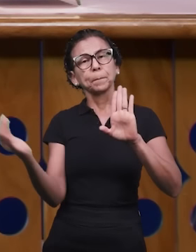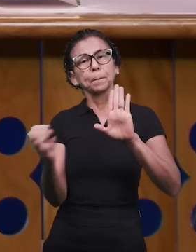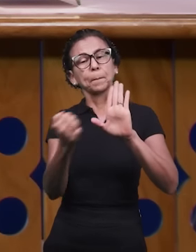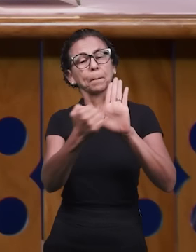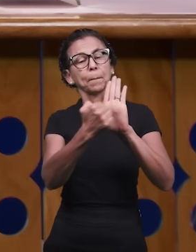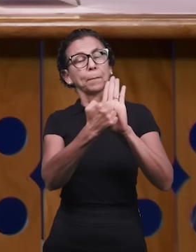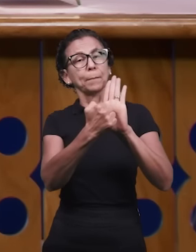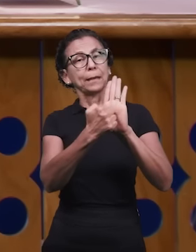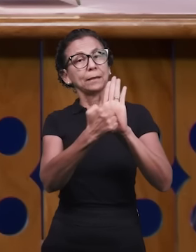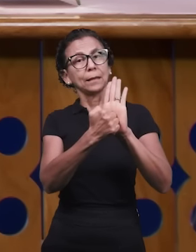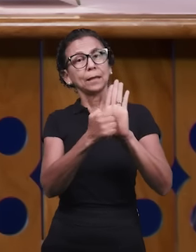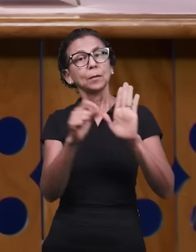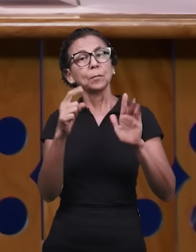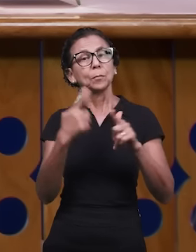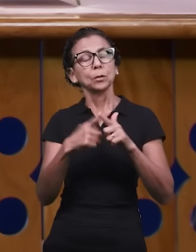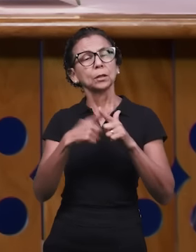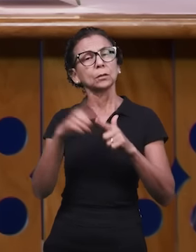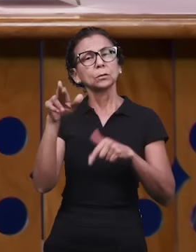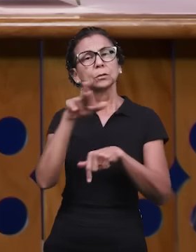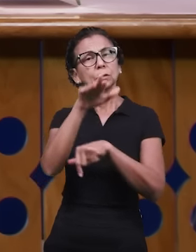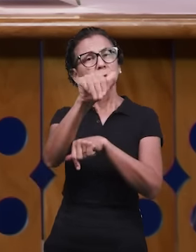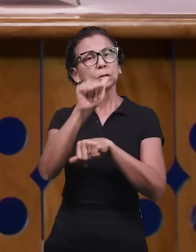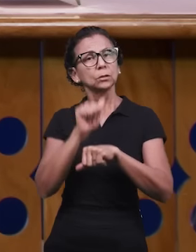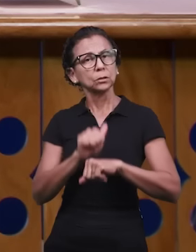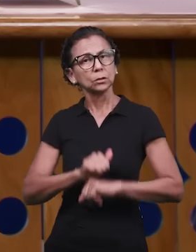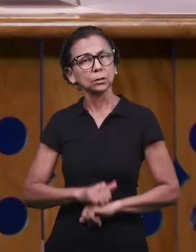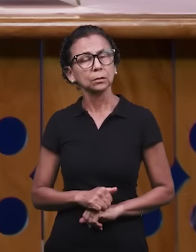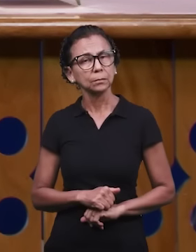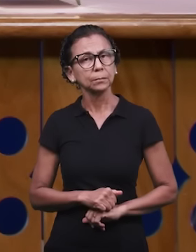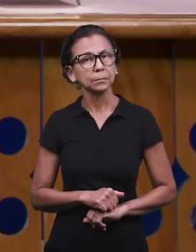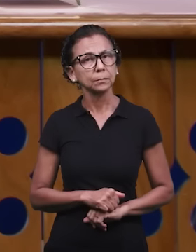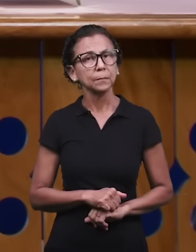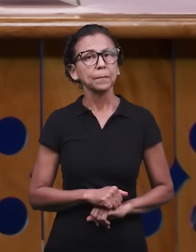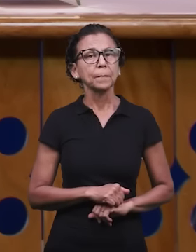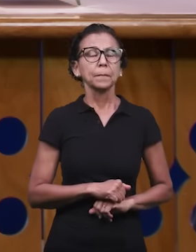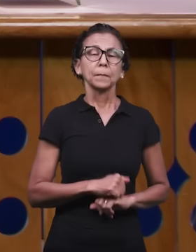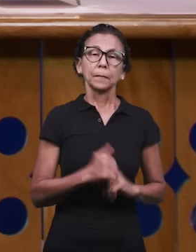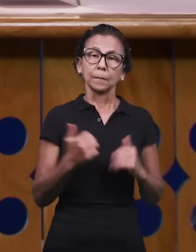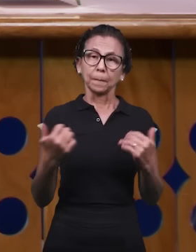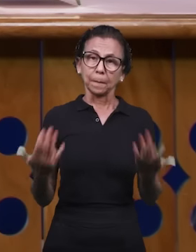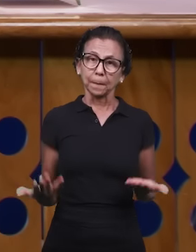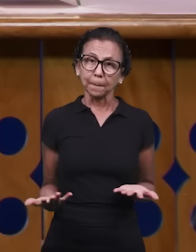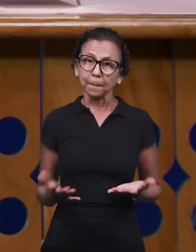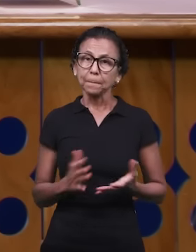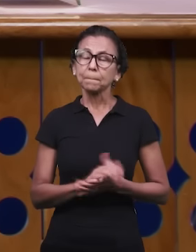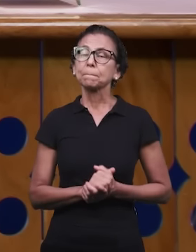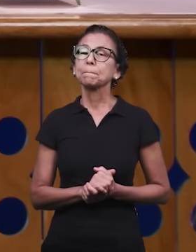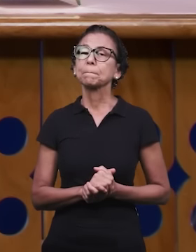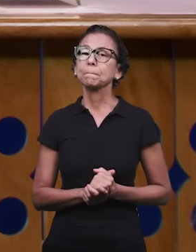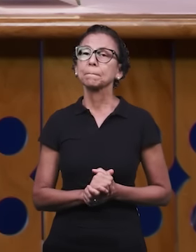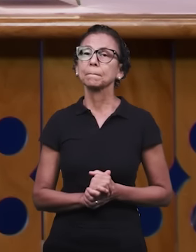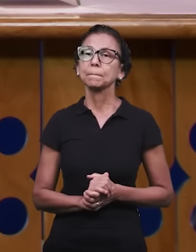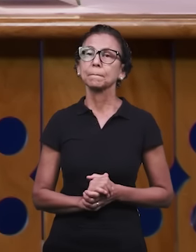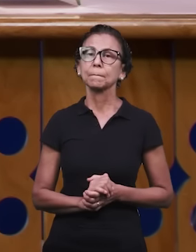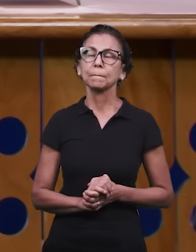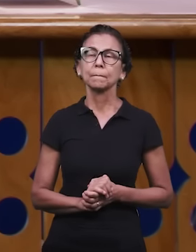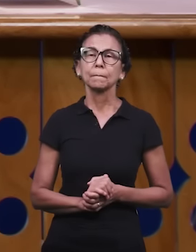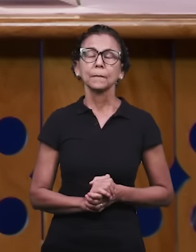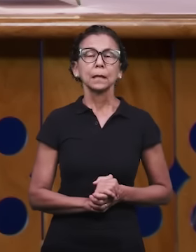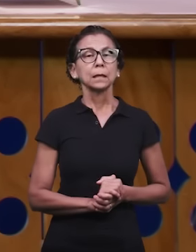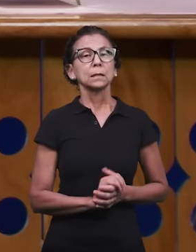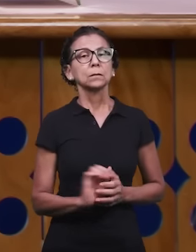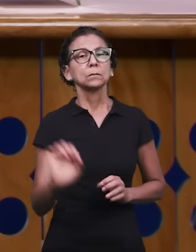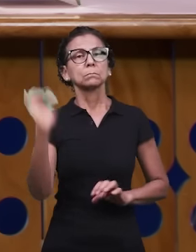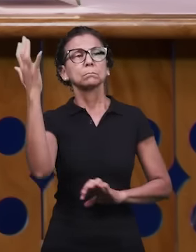o chamar. Então, são sinais de barulho da batida que nós estamos vendo